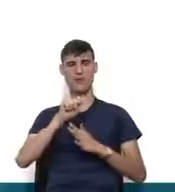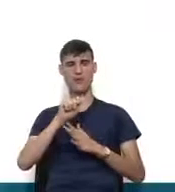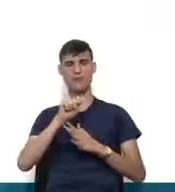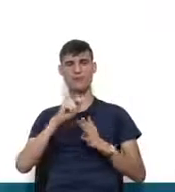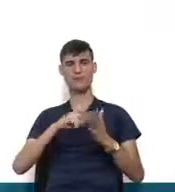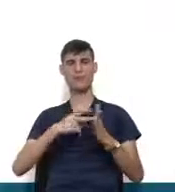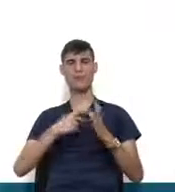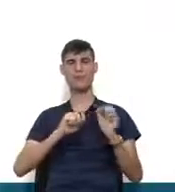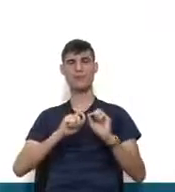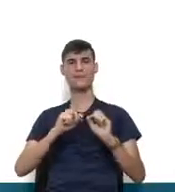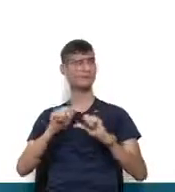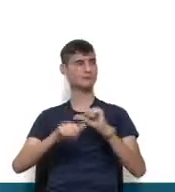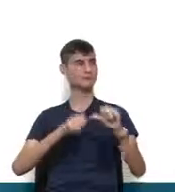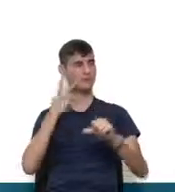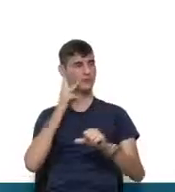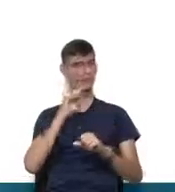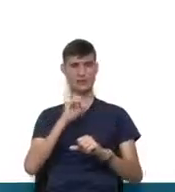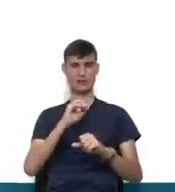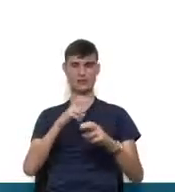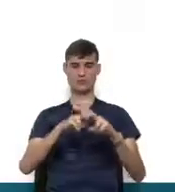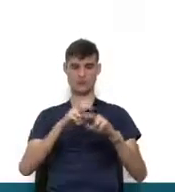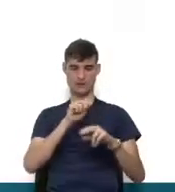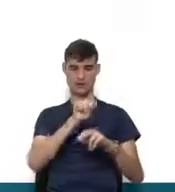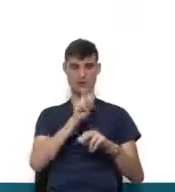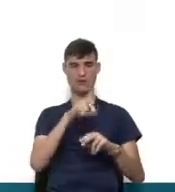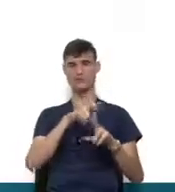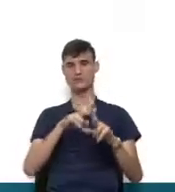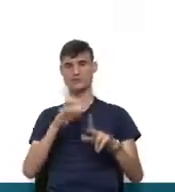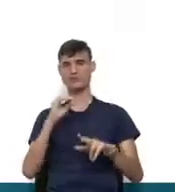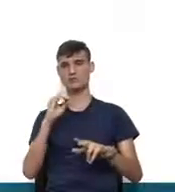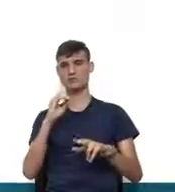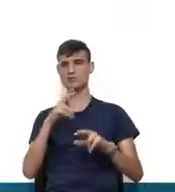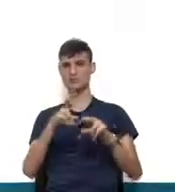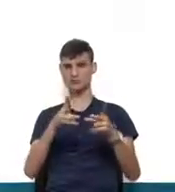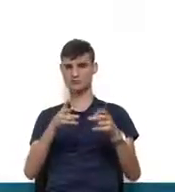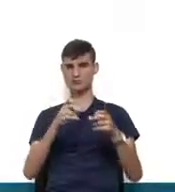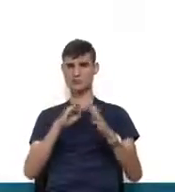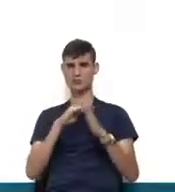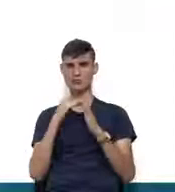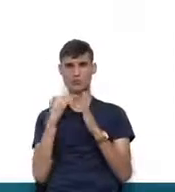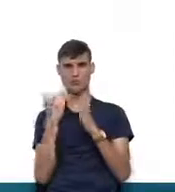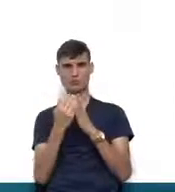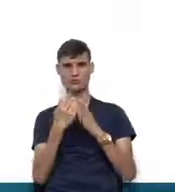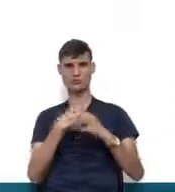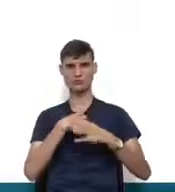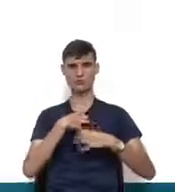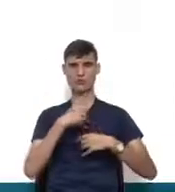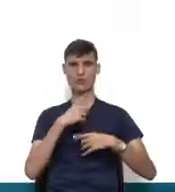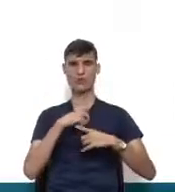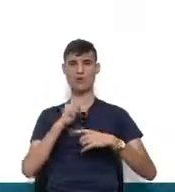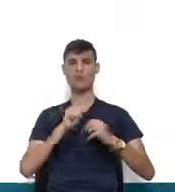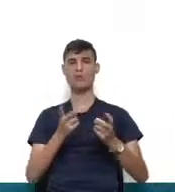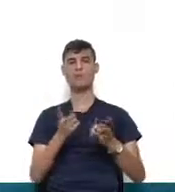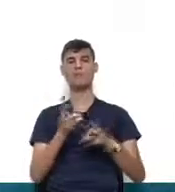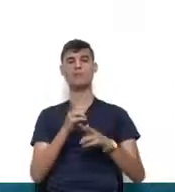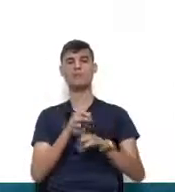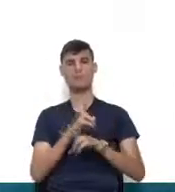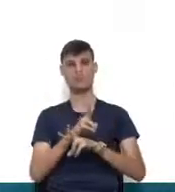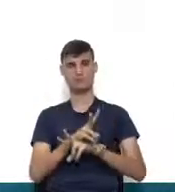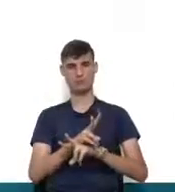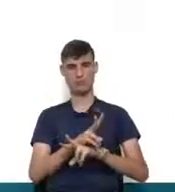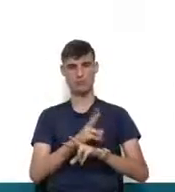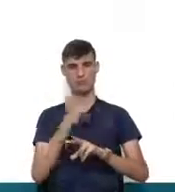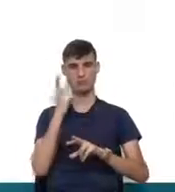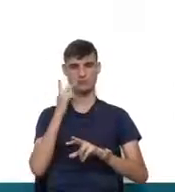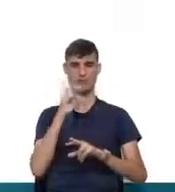vai zerar. Neste caso, o meu A vai dar 0. Então, reparem que em todos nas minhas funções eu vou substituir